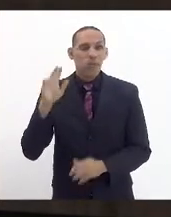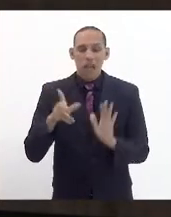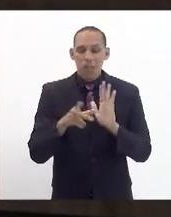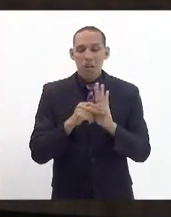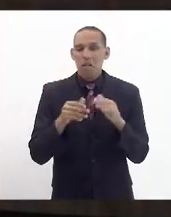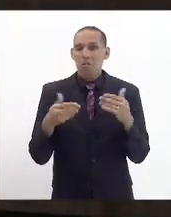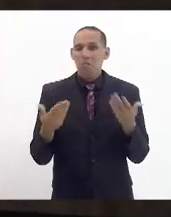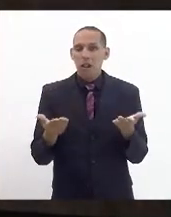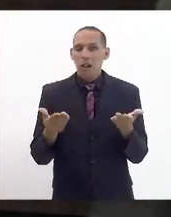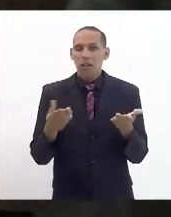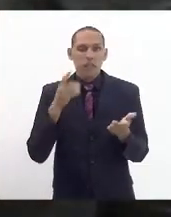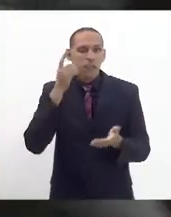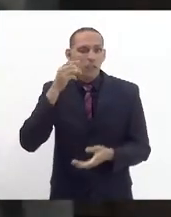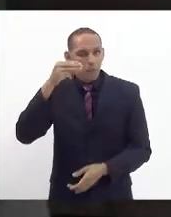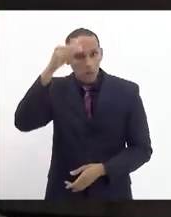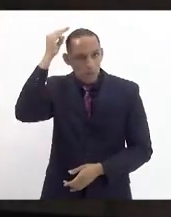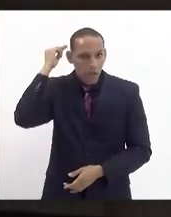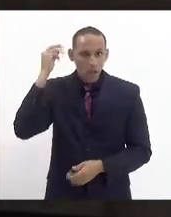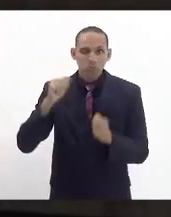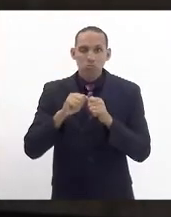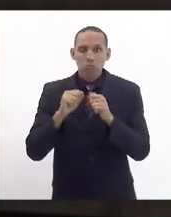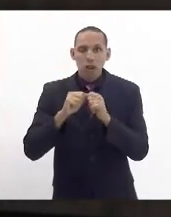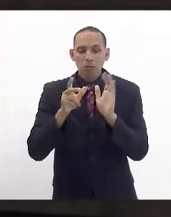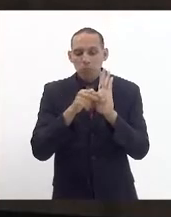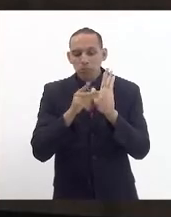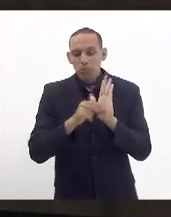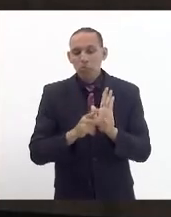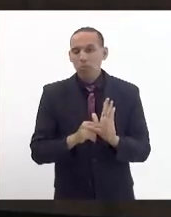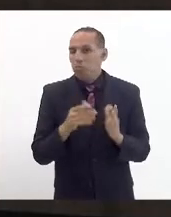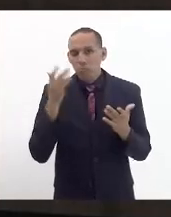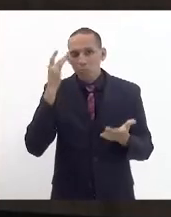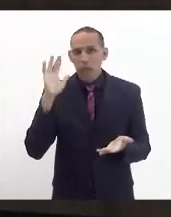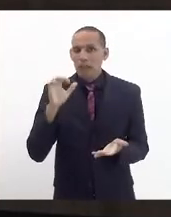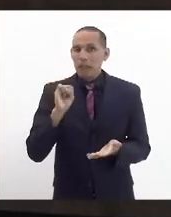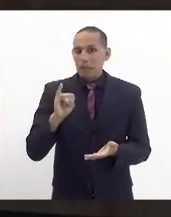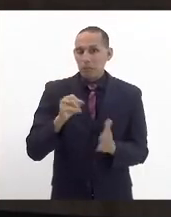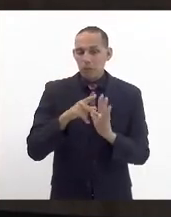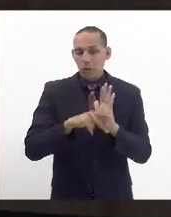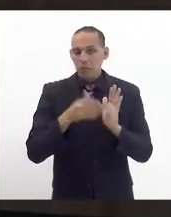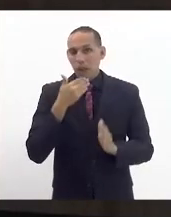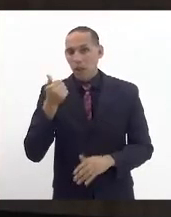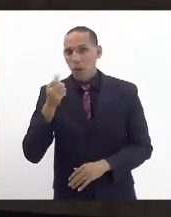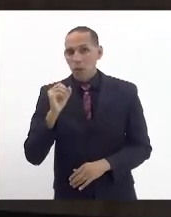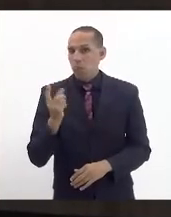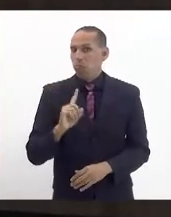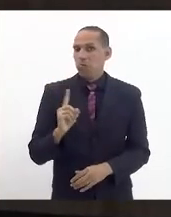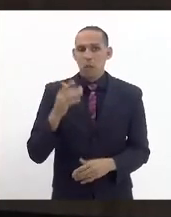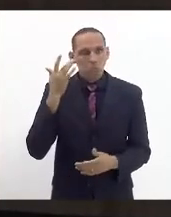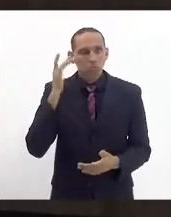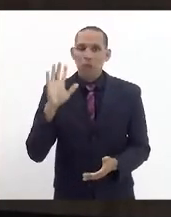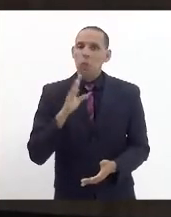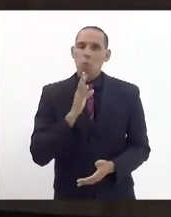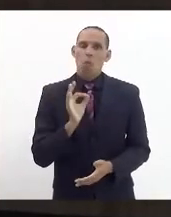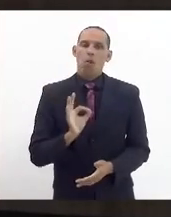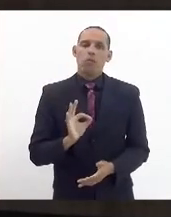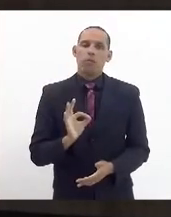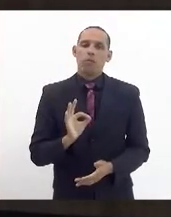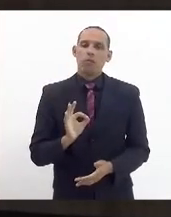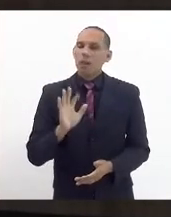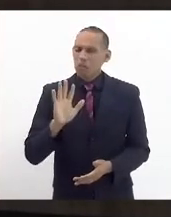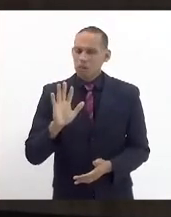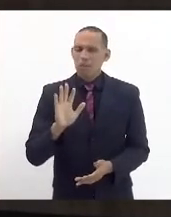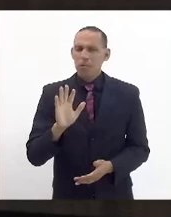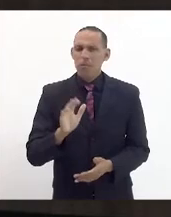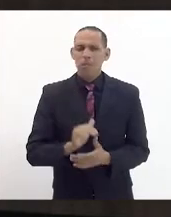que o deputado Márcio Pacheco as fez, não sei se melhora o projeto, se não melhora, eu não sei, não as conheço. Mas eu